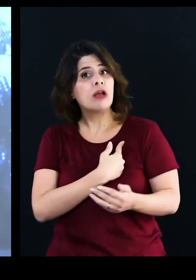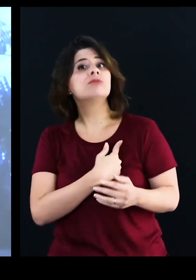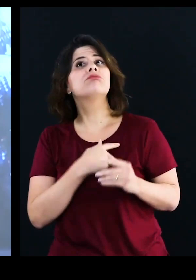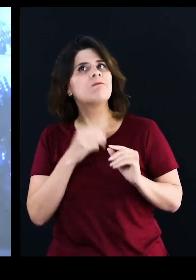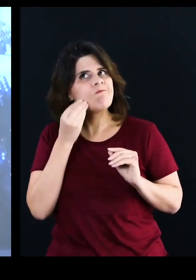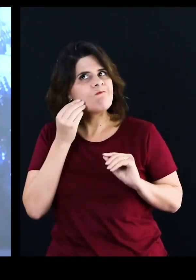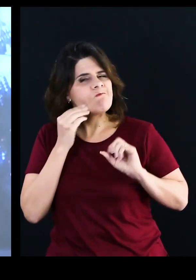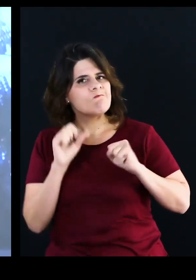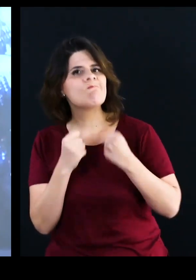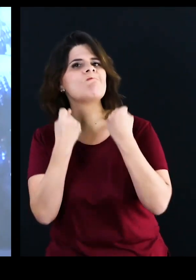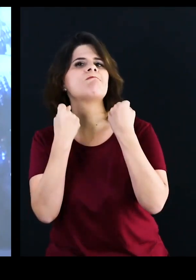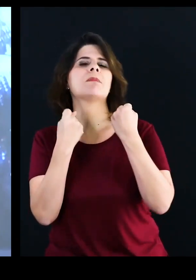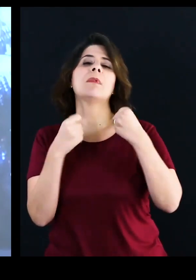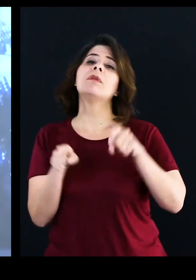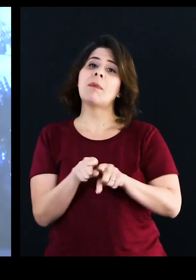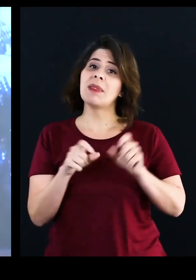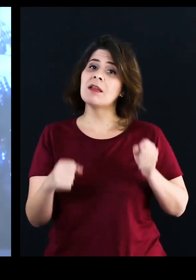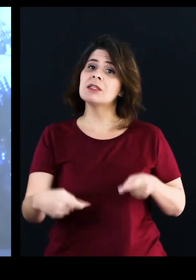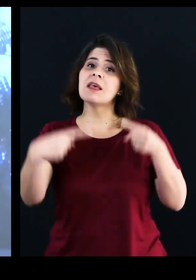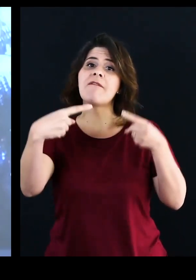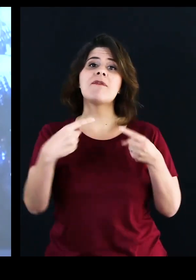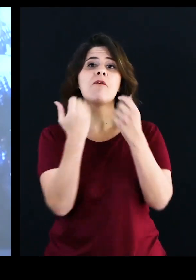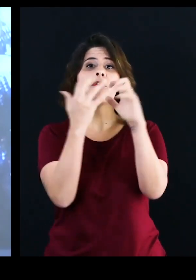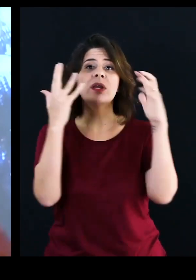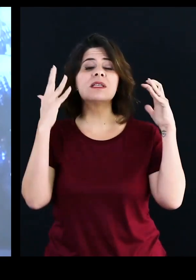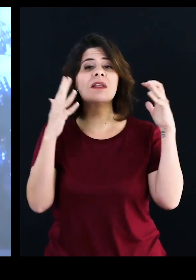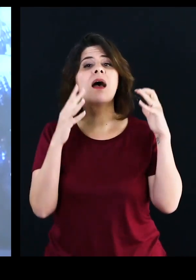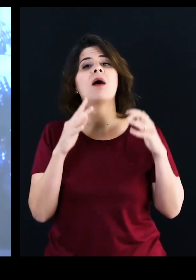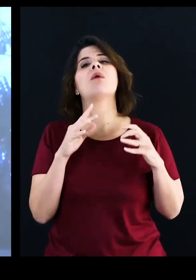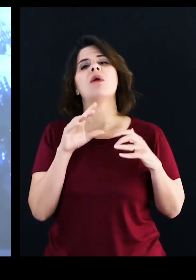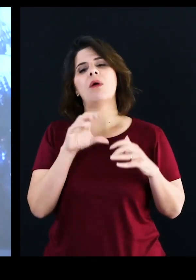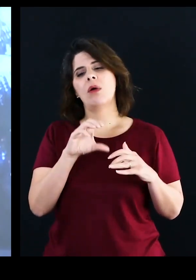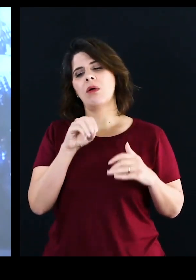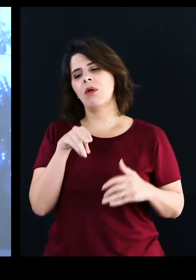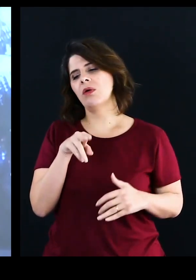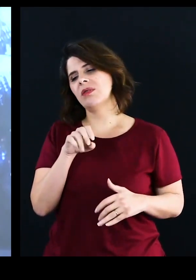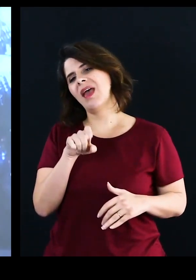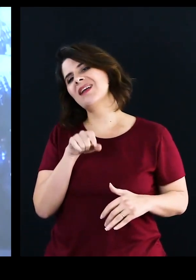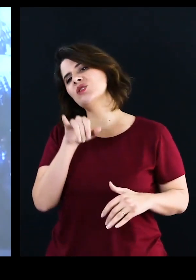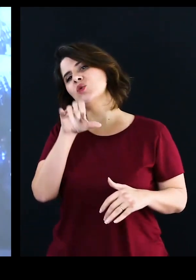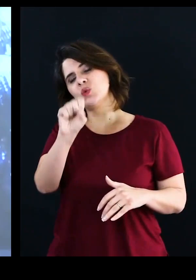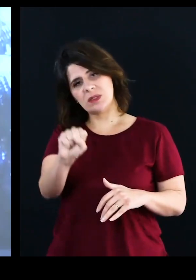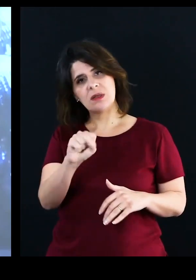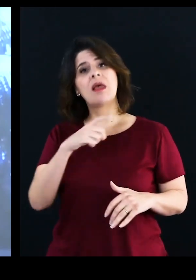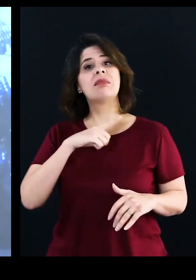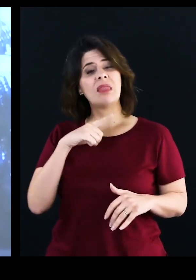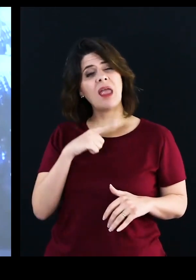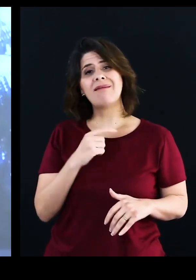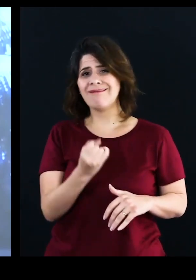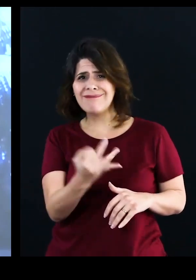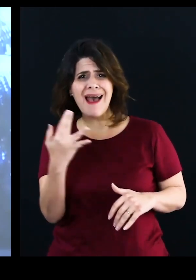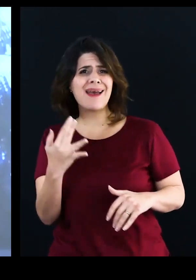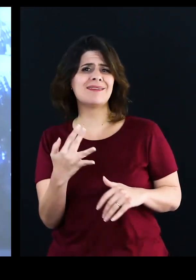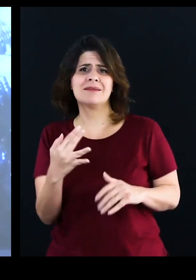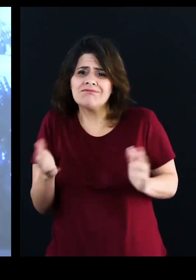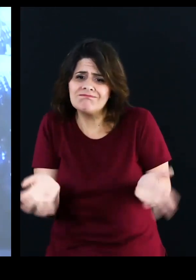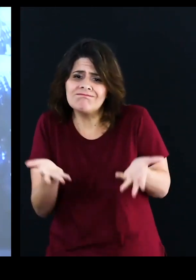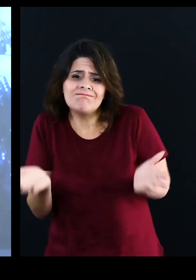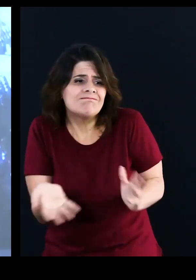desafio Conexos, onde apareceram mais de 90 iniciativas, a gente está inclusive acelerando